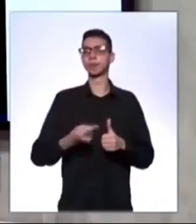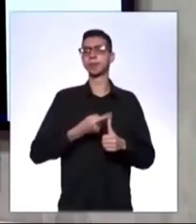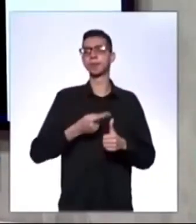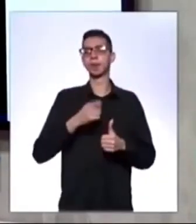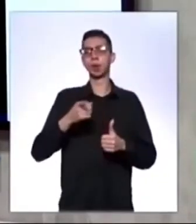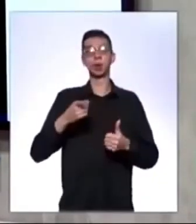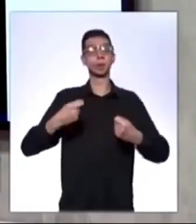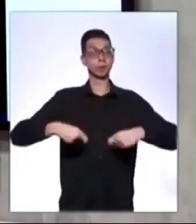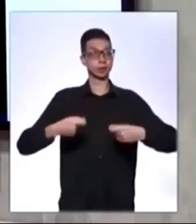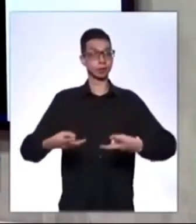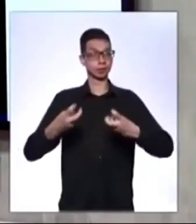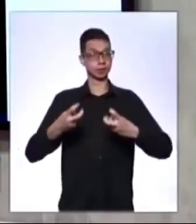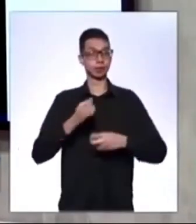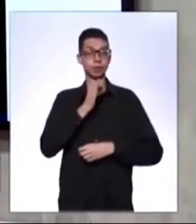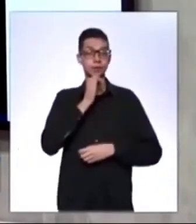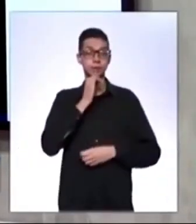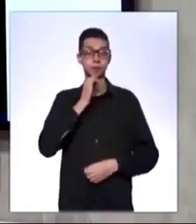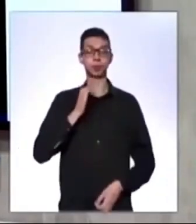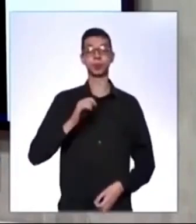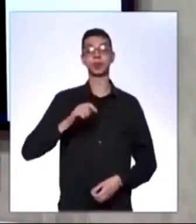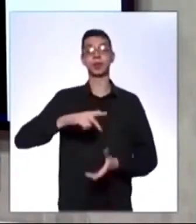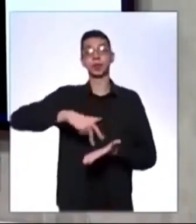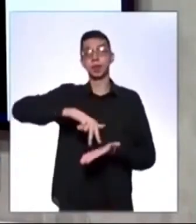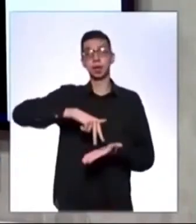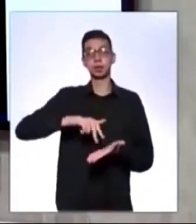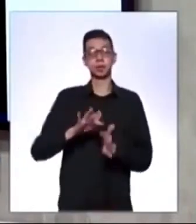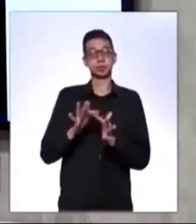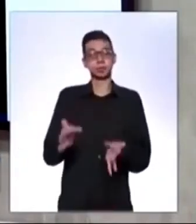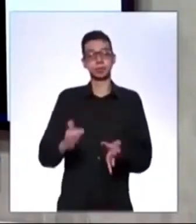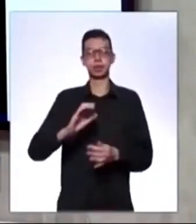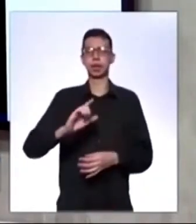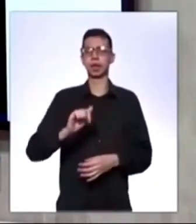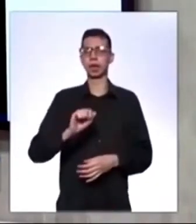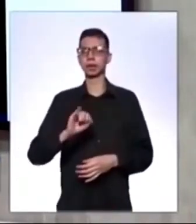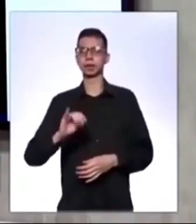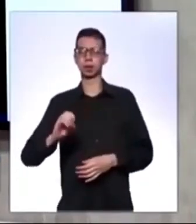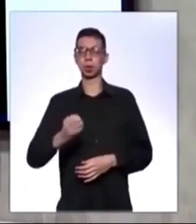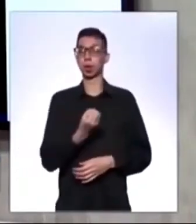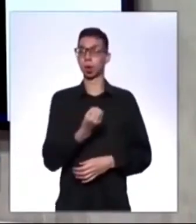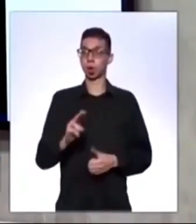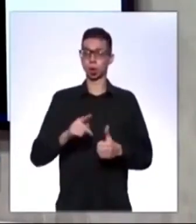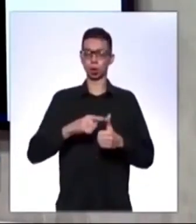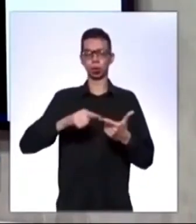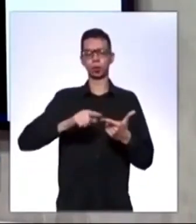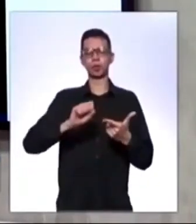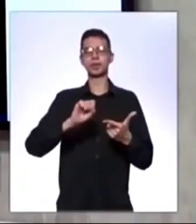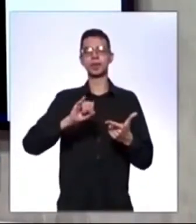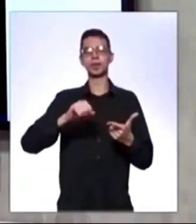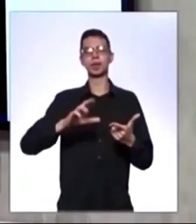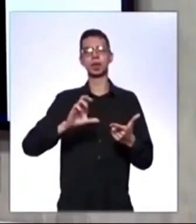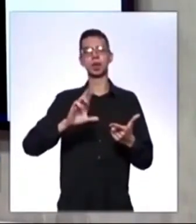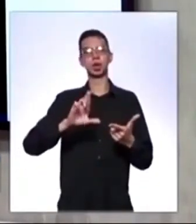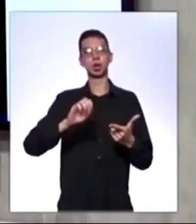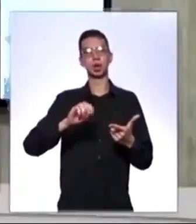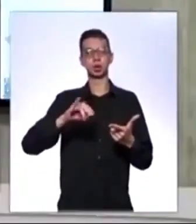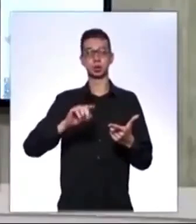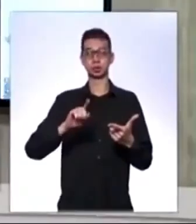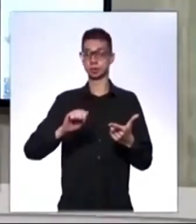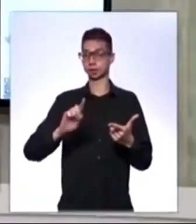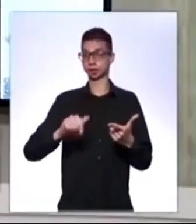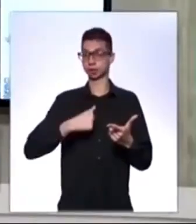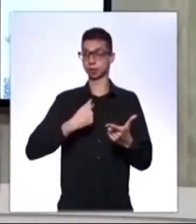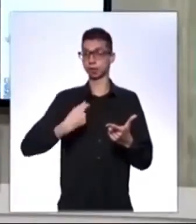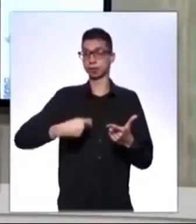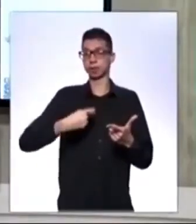seguinte, né? Se for um balé clássico, se for uma dança sincronizada, coreografada, eu espero algumas questões, né? O que eu espero de uma